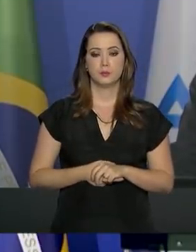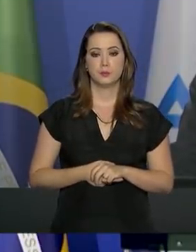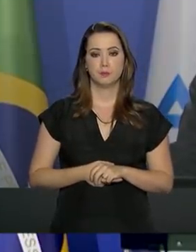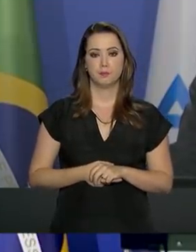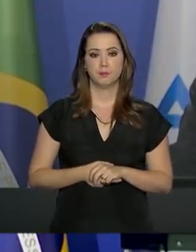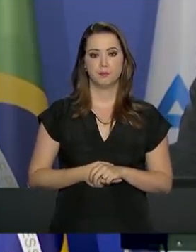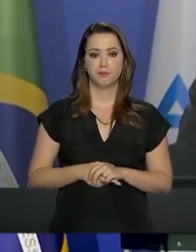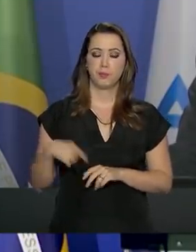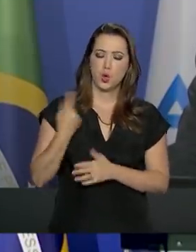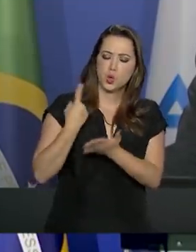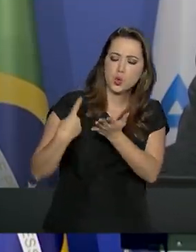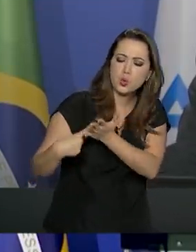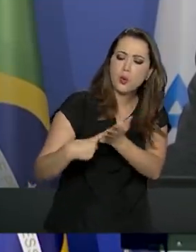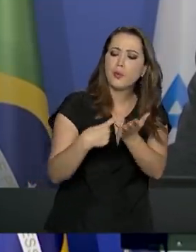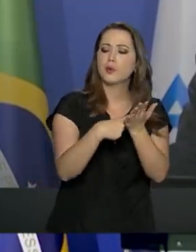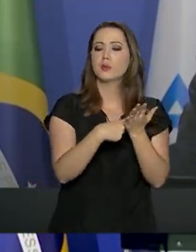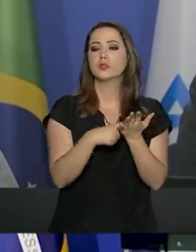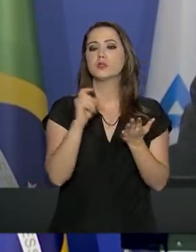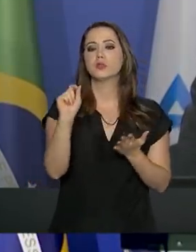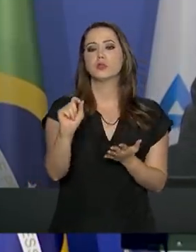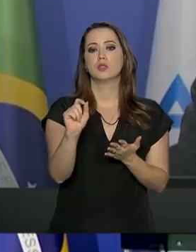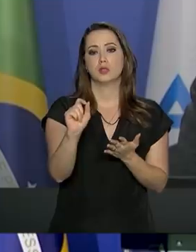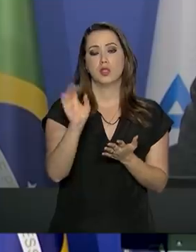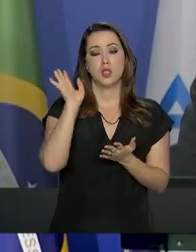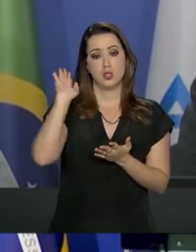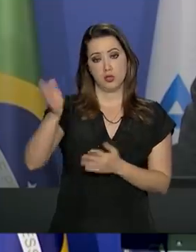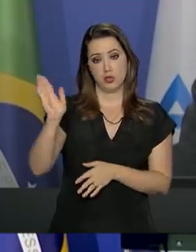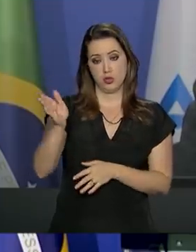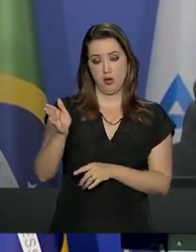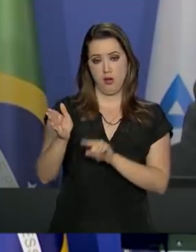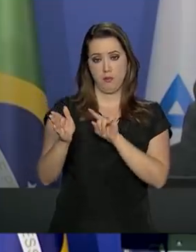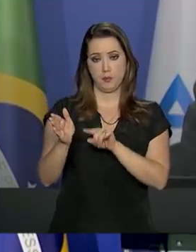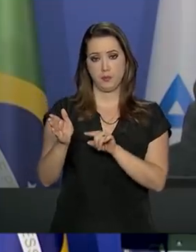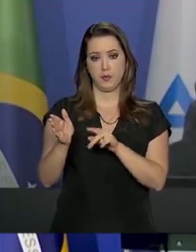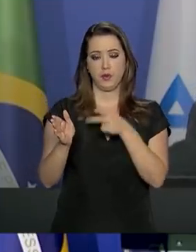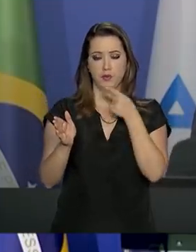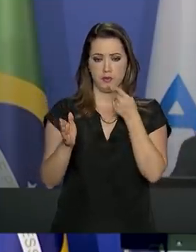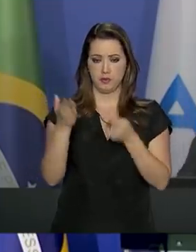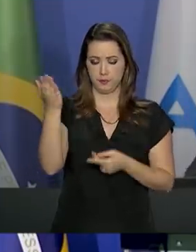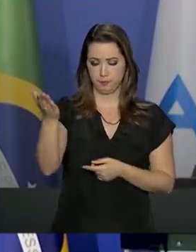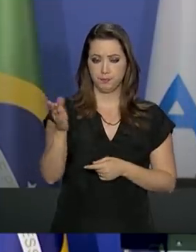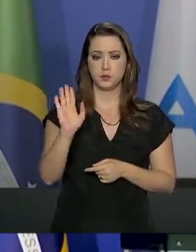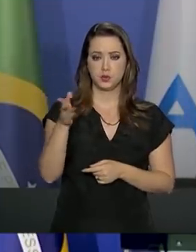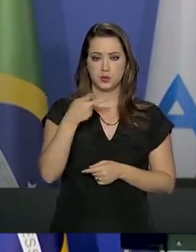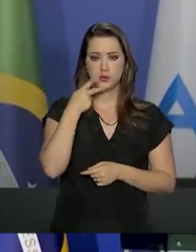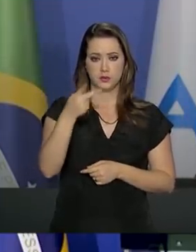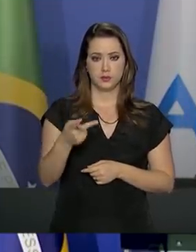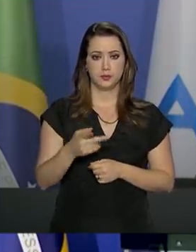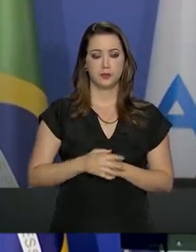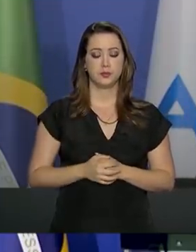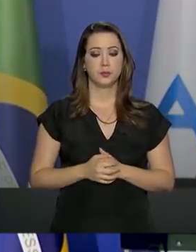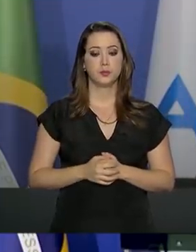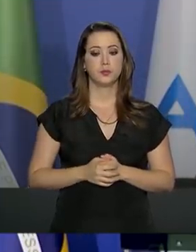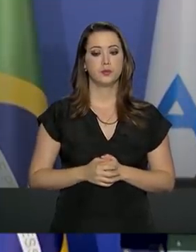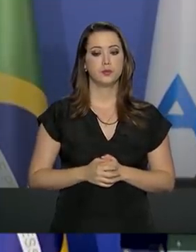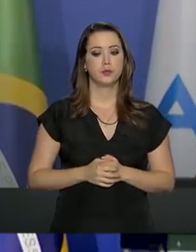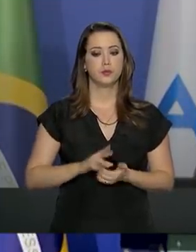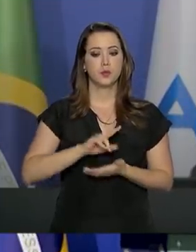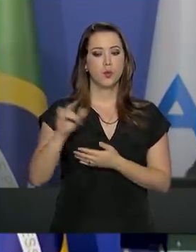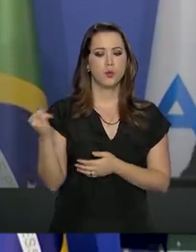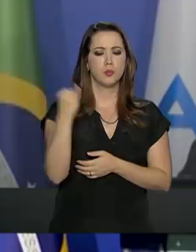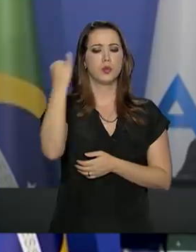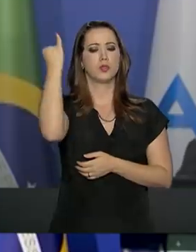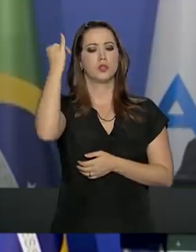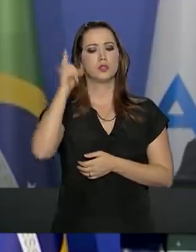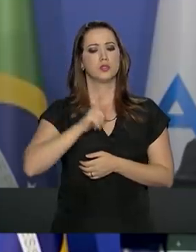Entre os nossos acordos, já citado por Vossa Excelência, among the many agreements that you have muito